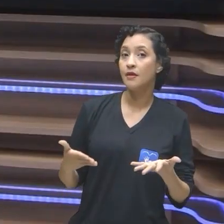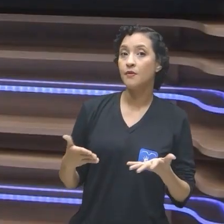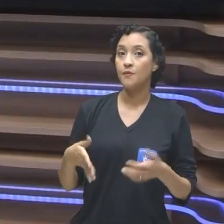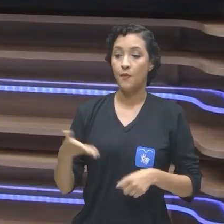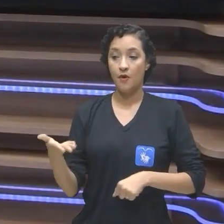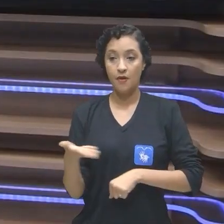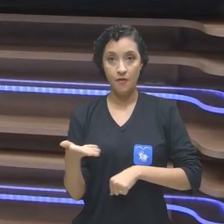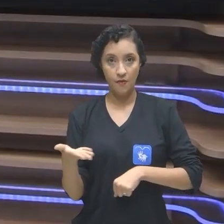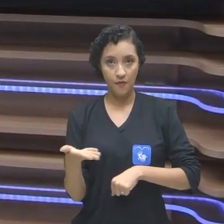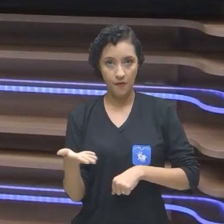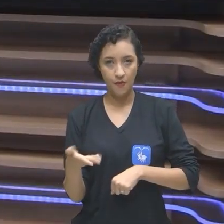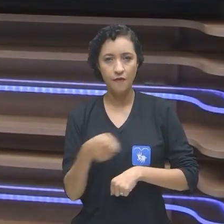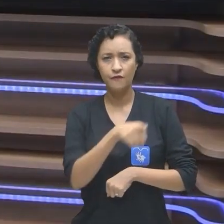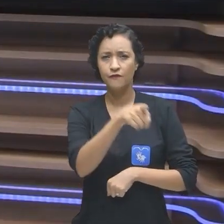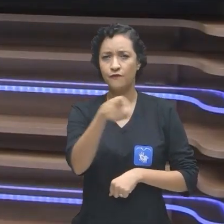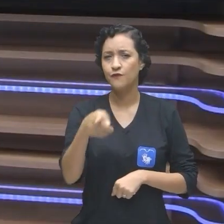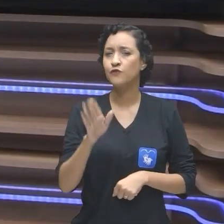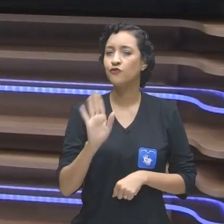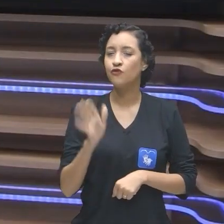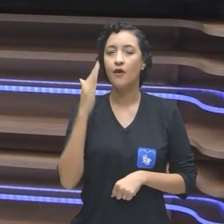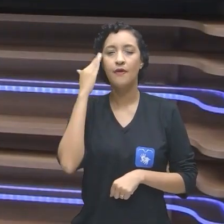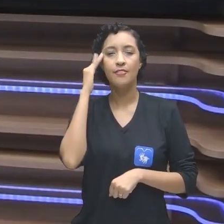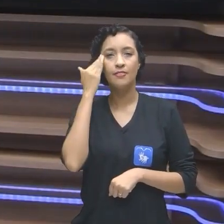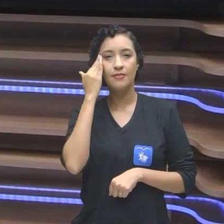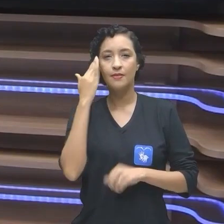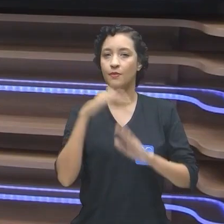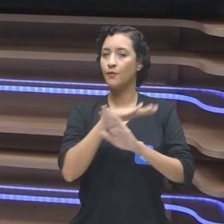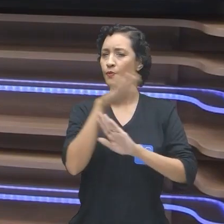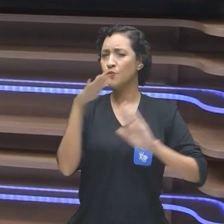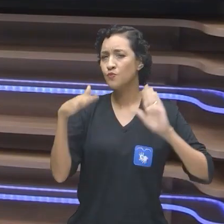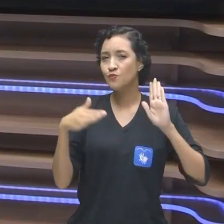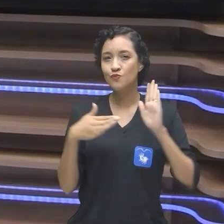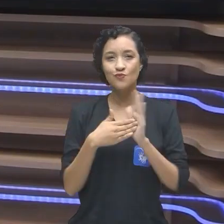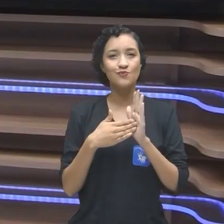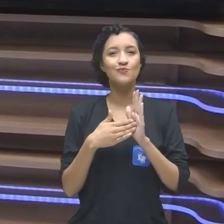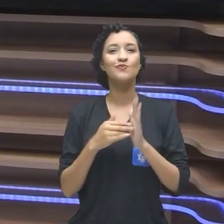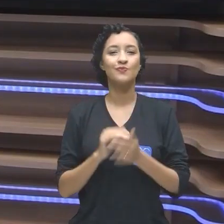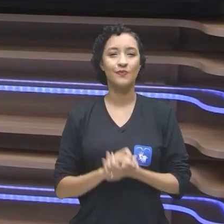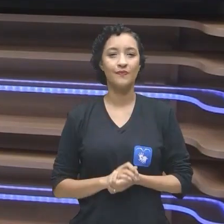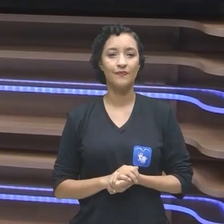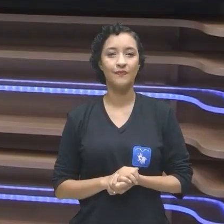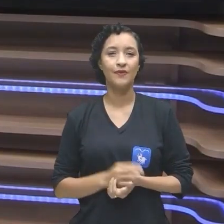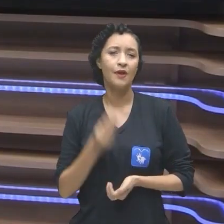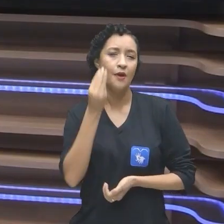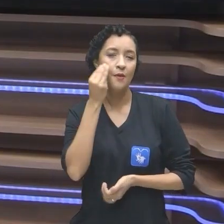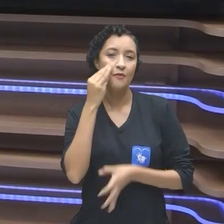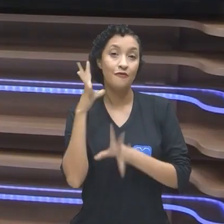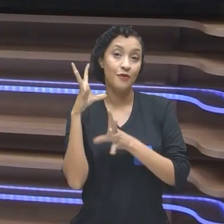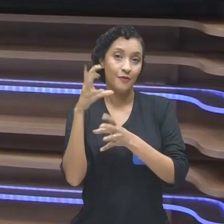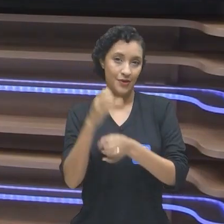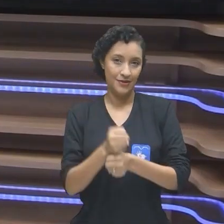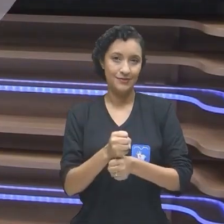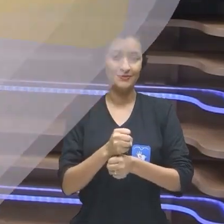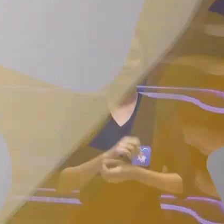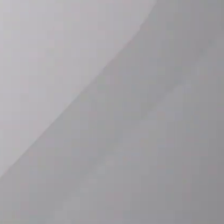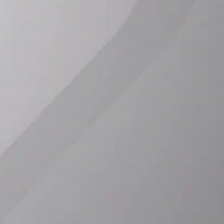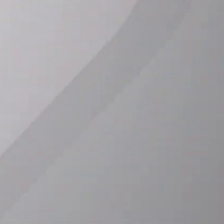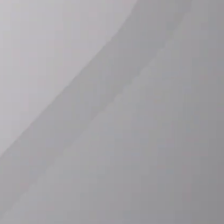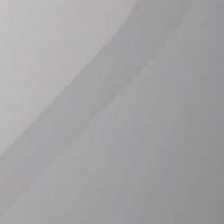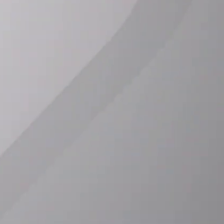agora que você já entendeu toda essa cadeia produtiva, nós vamos para o resumo do nosso conteúdo. Vamos lá?